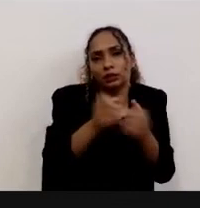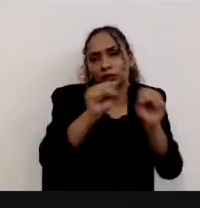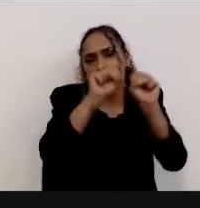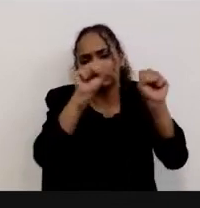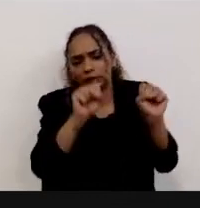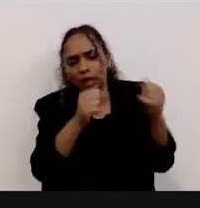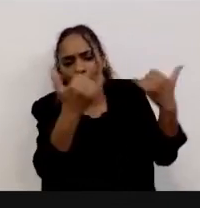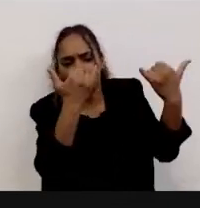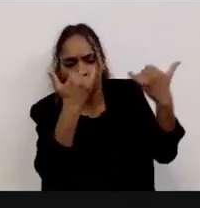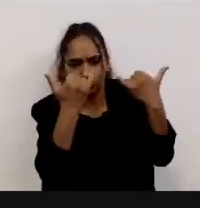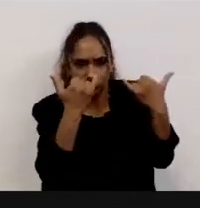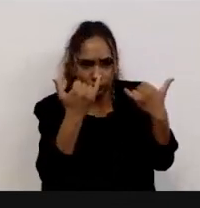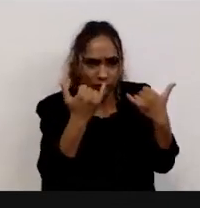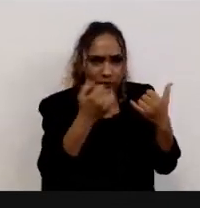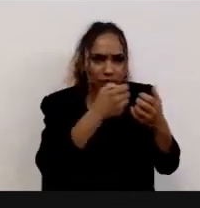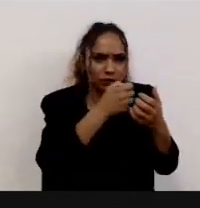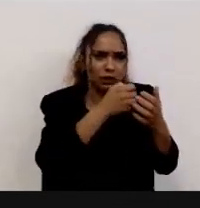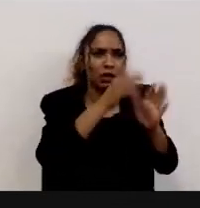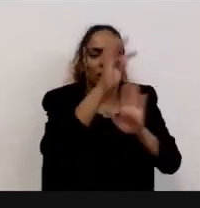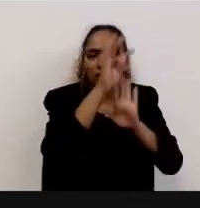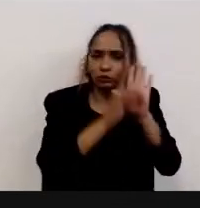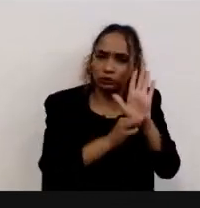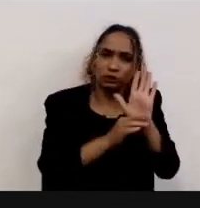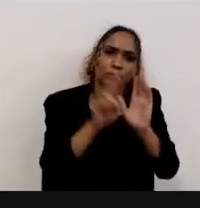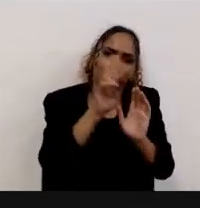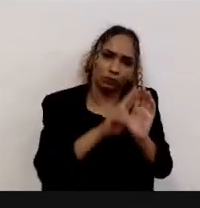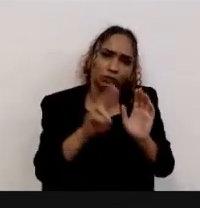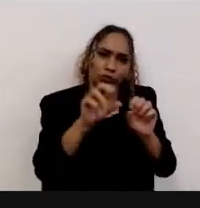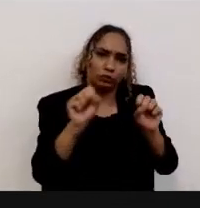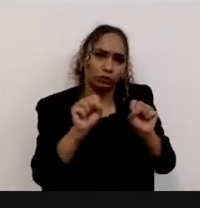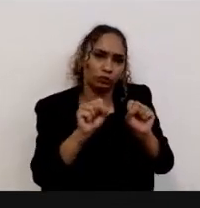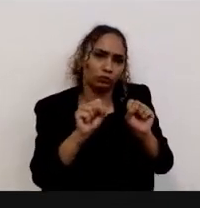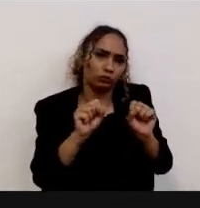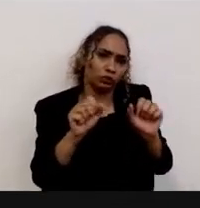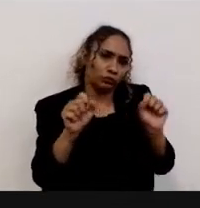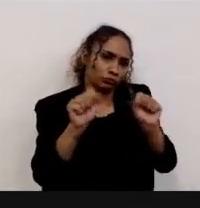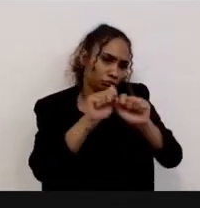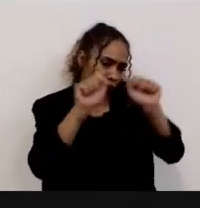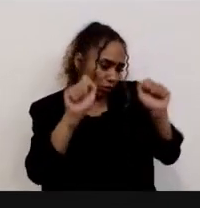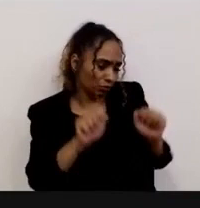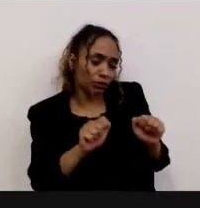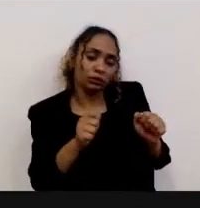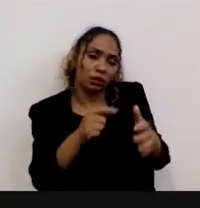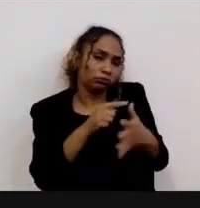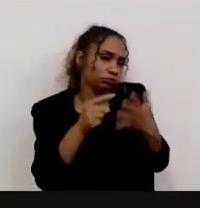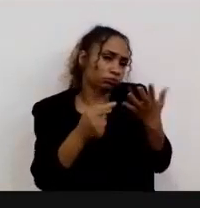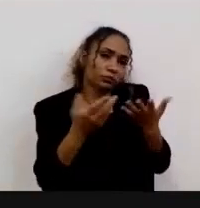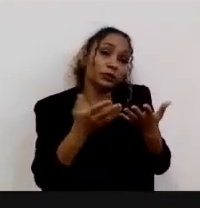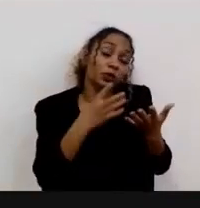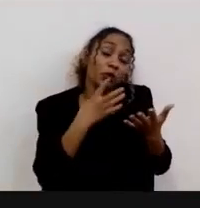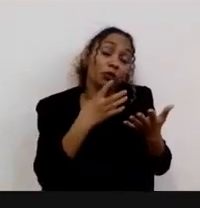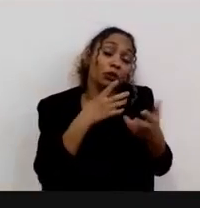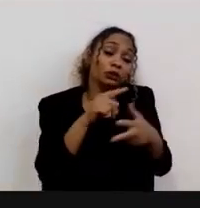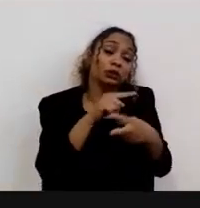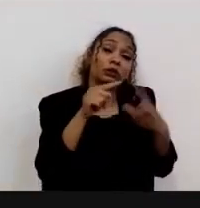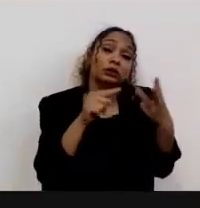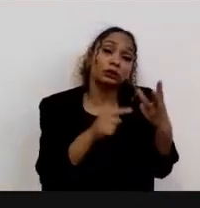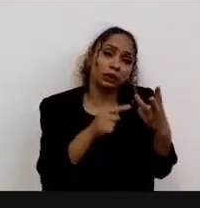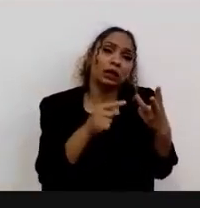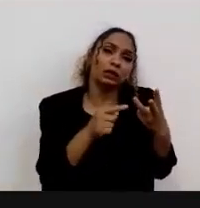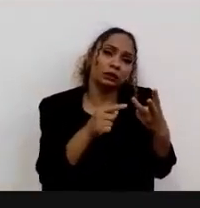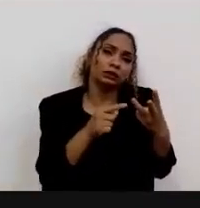de dados, de uso de scripts, de uso de programação, etc. e tal. Então, assim, das que eu conheço, essas três